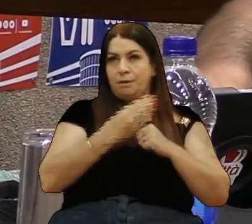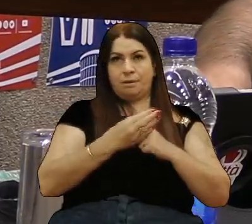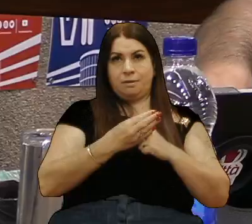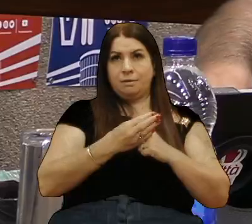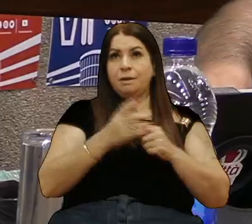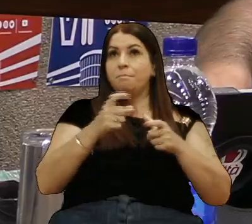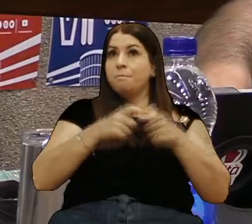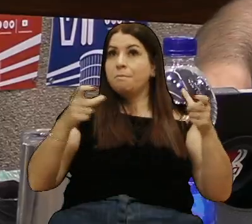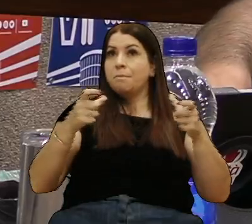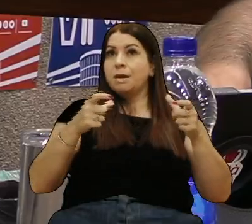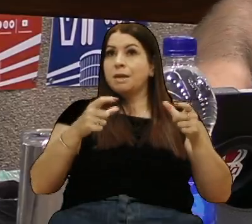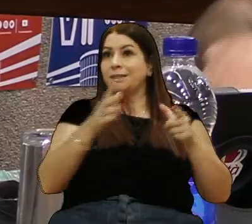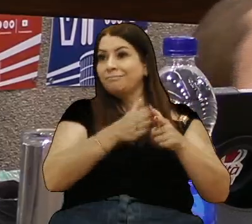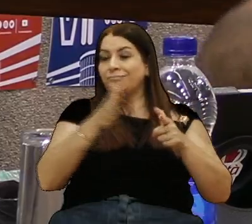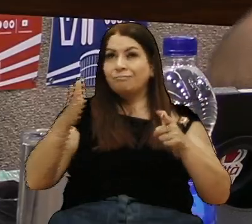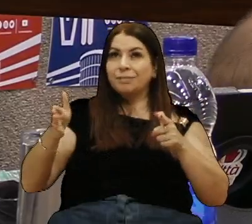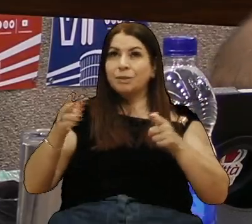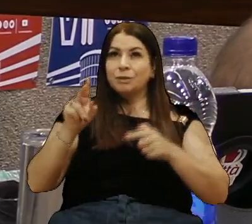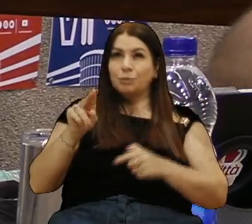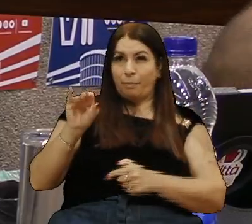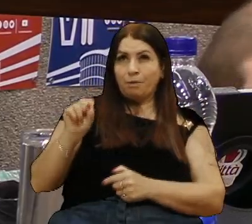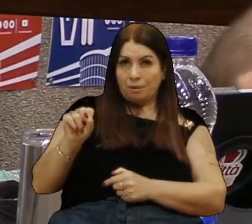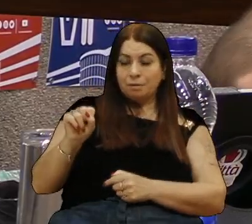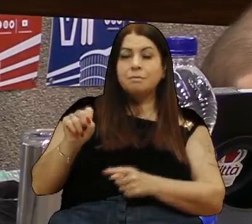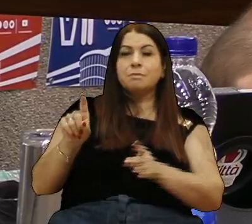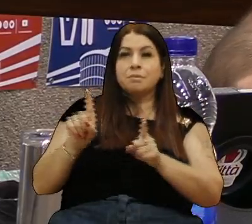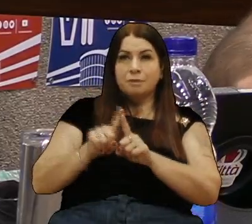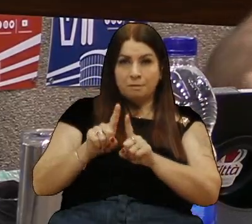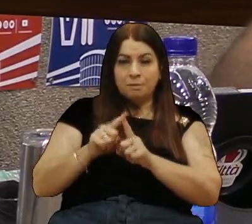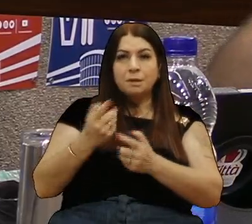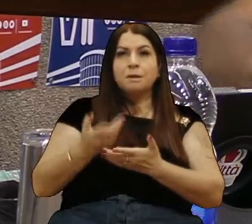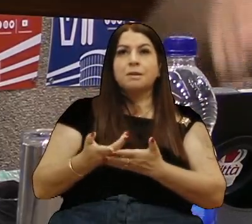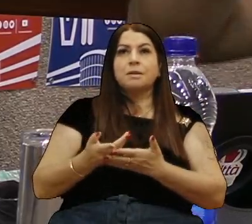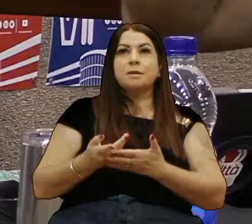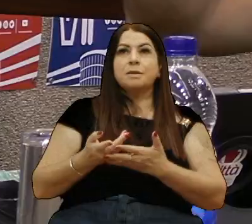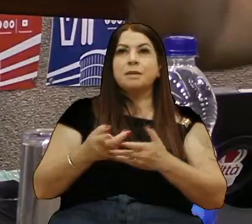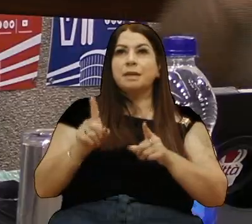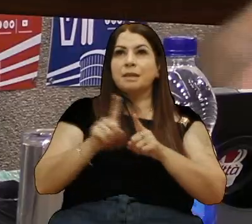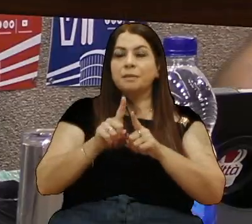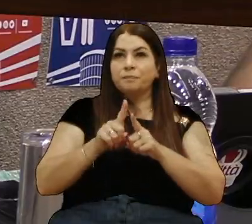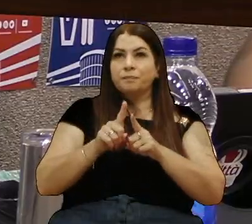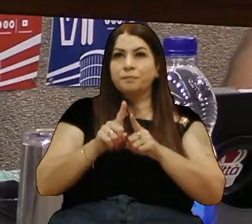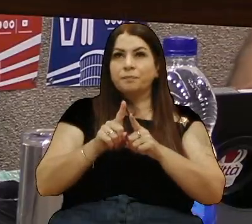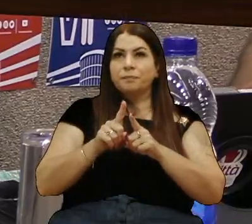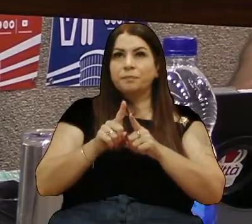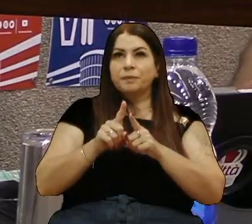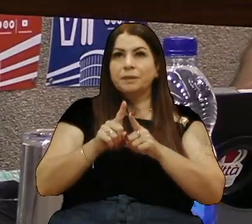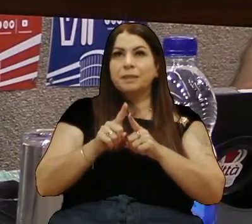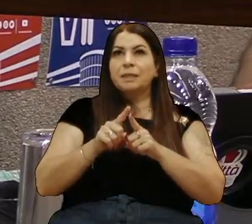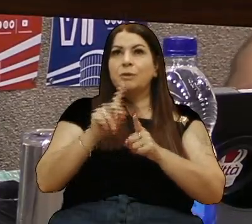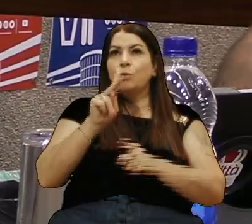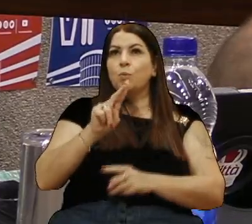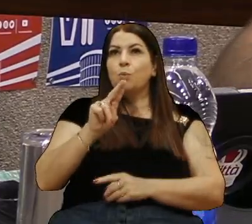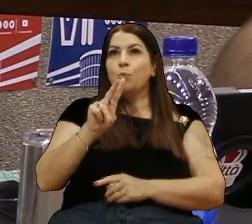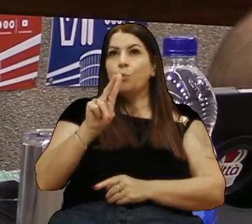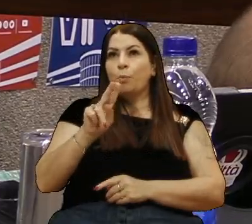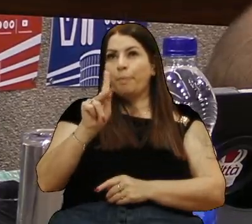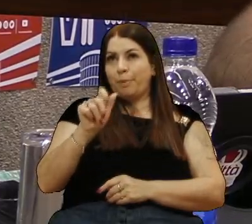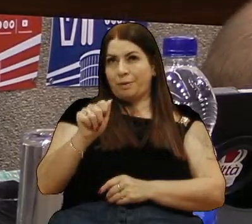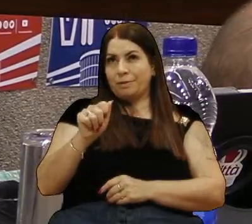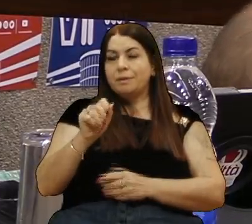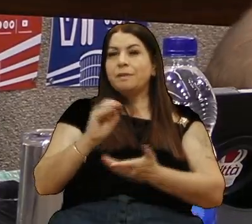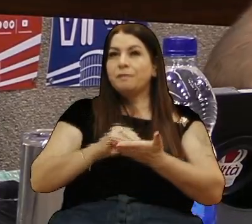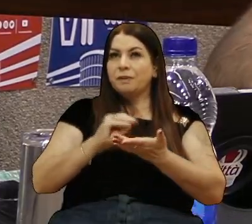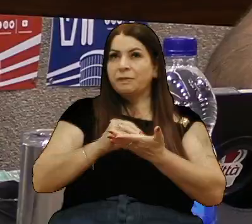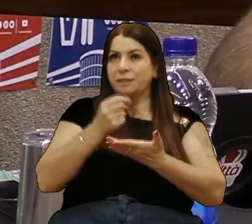uma grande parte de unidades básicas de saúde, e inclusive até a unidade de pronto atendimento, a UPA, que estão com